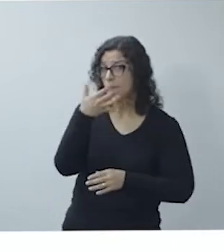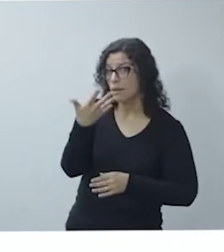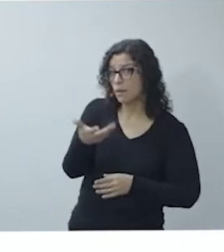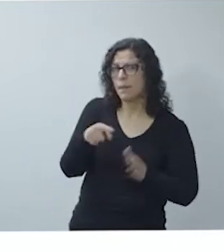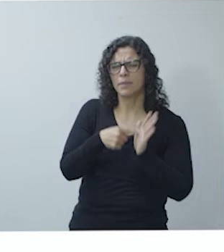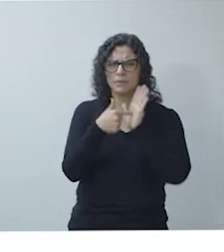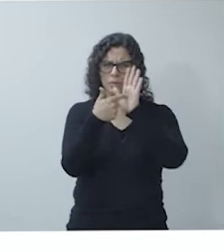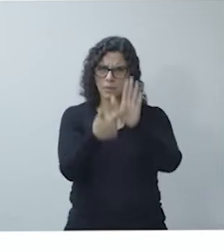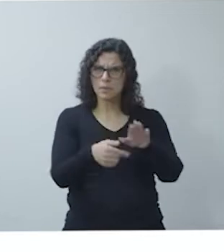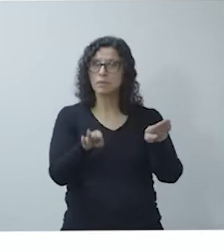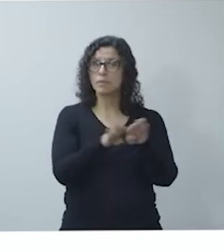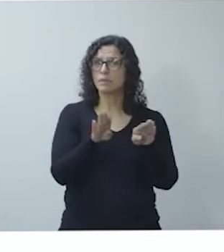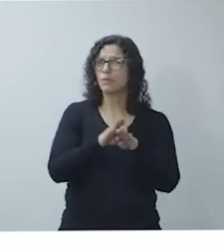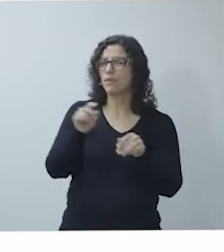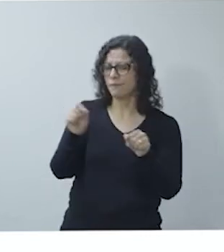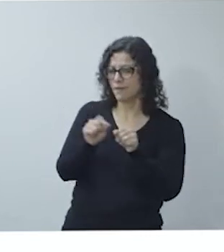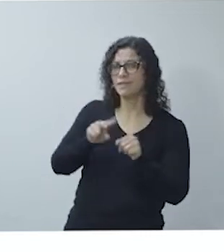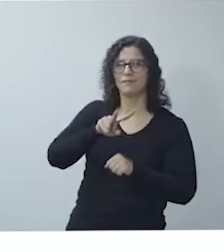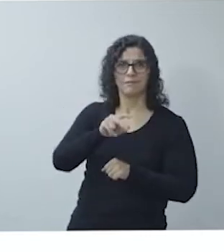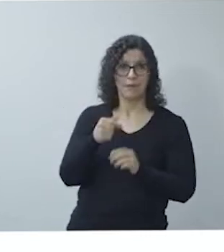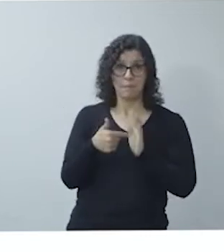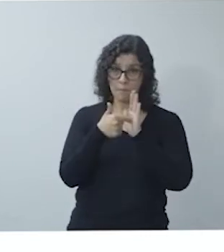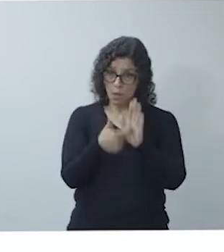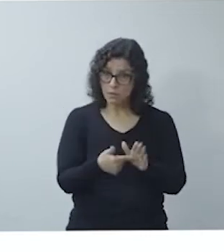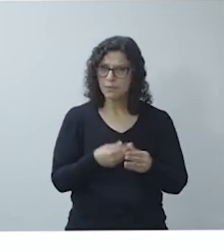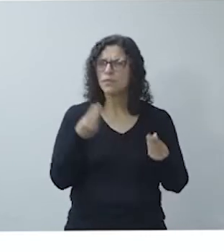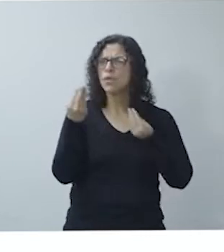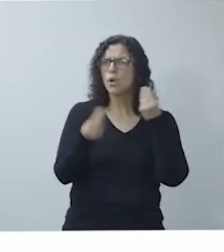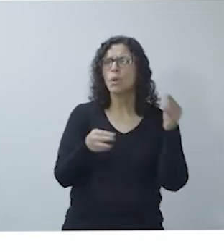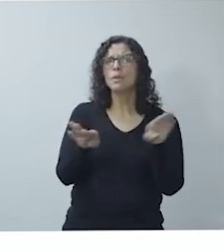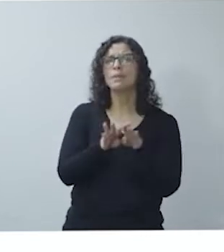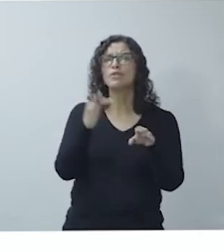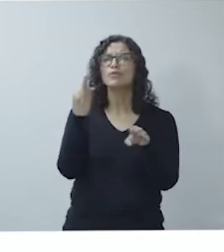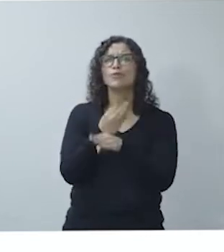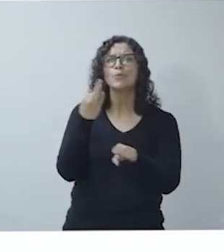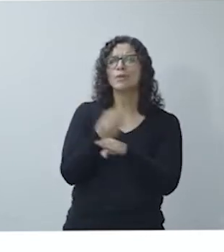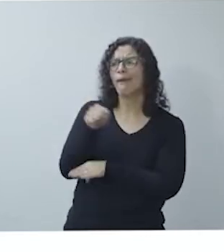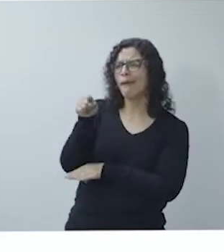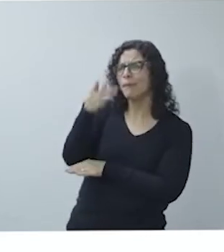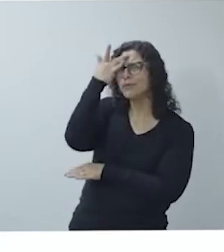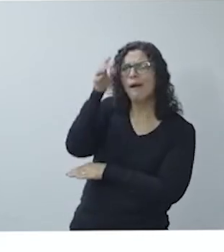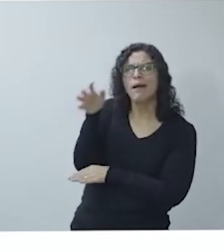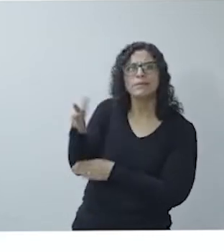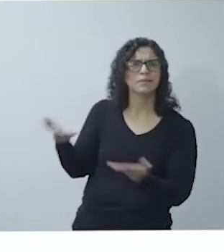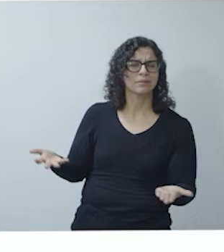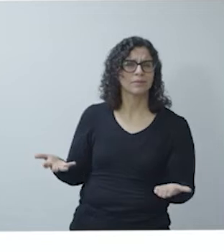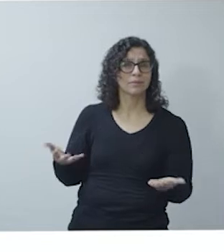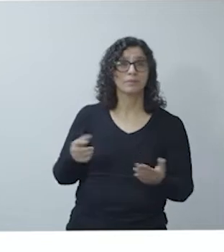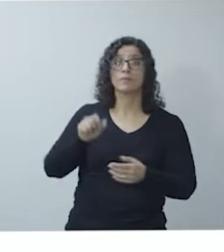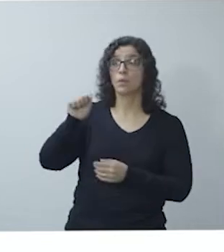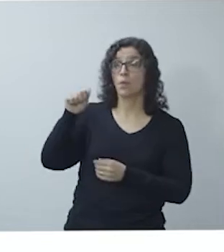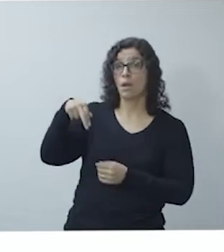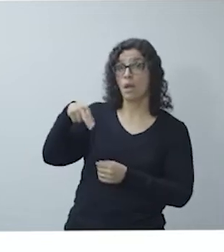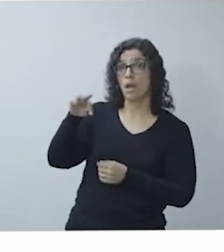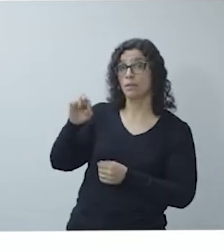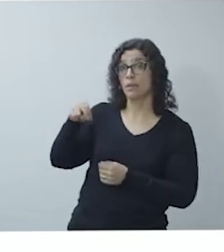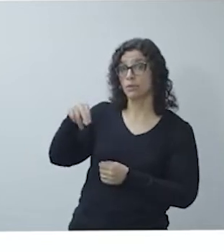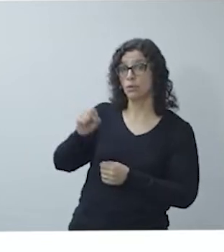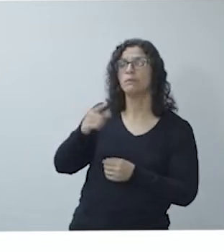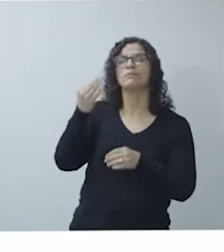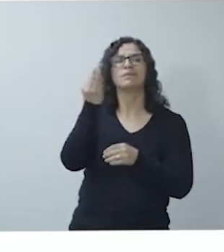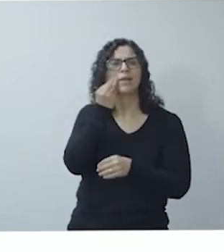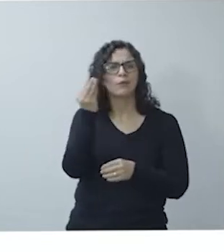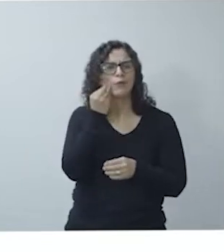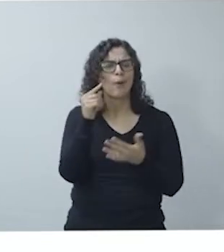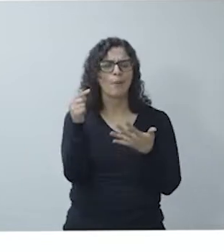mas mostrava o que ia fazer. Como tolerar tal miserável? Antenor tentou